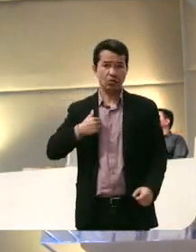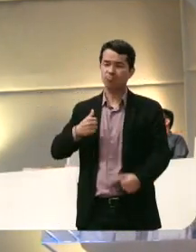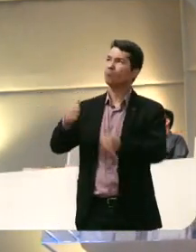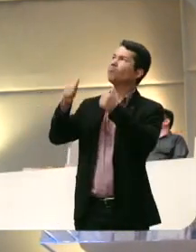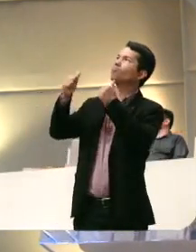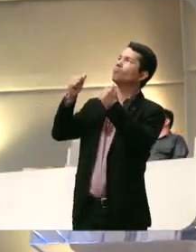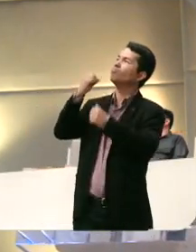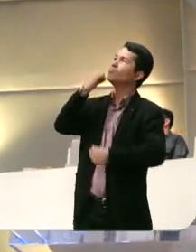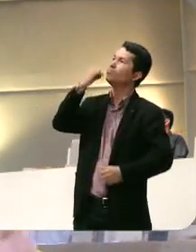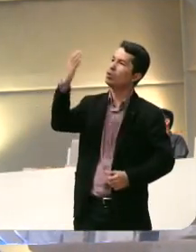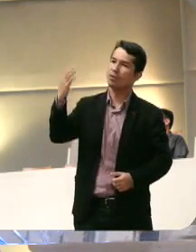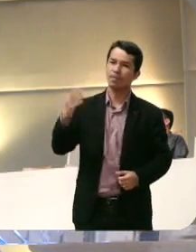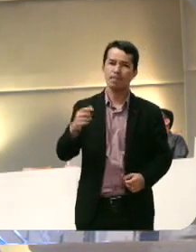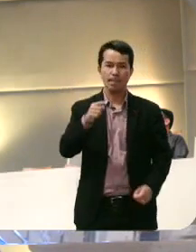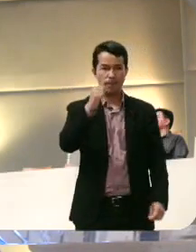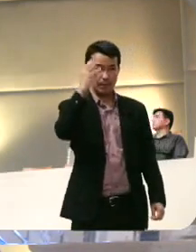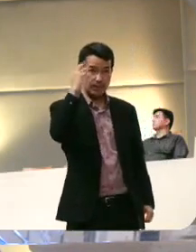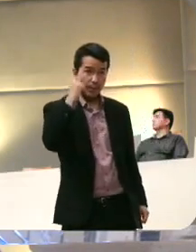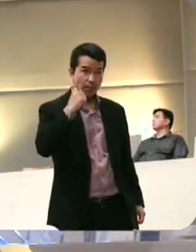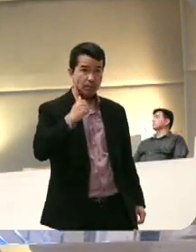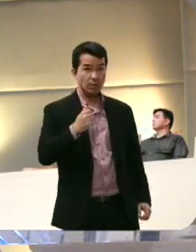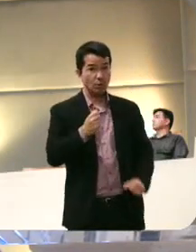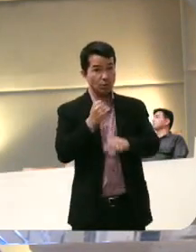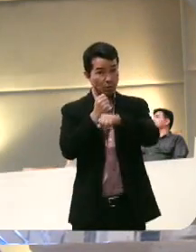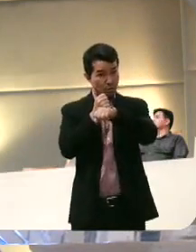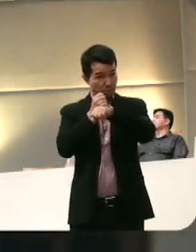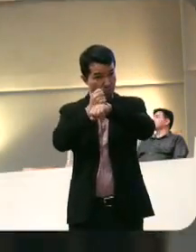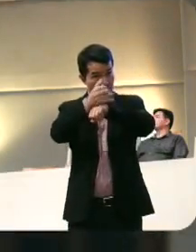Orar de madrugada é mais difícil agora com um filho pequeno.